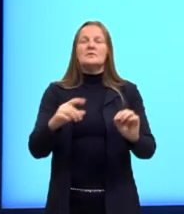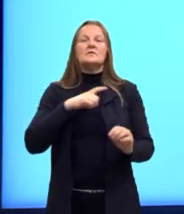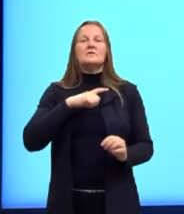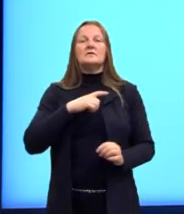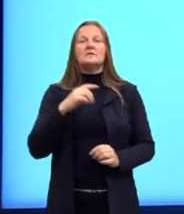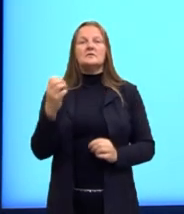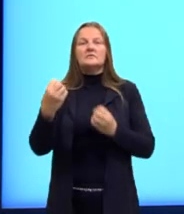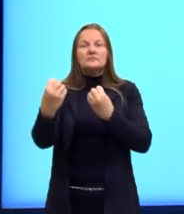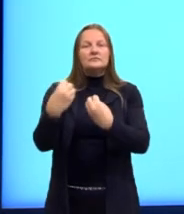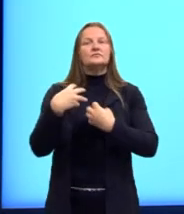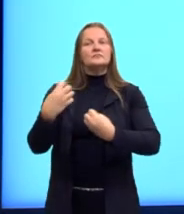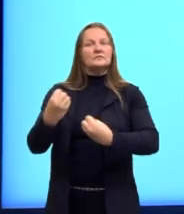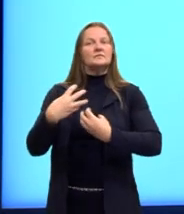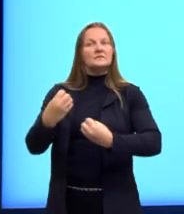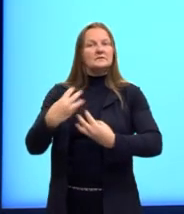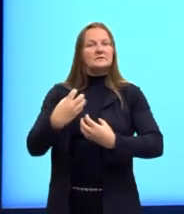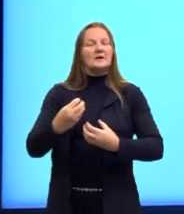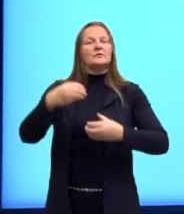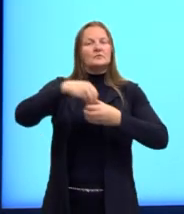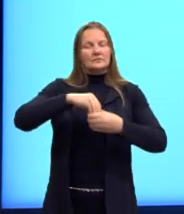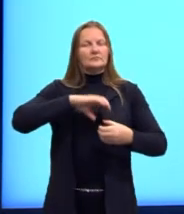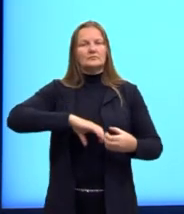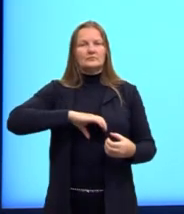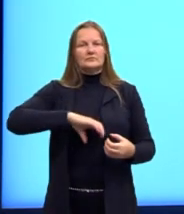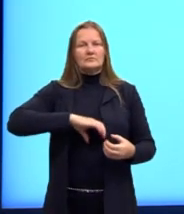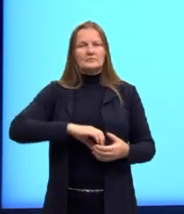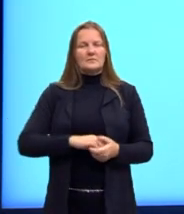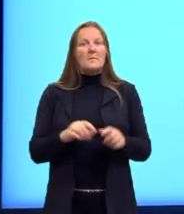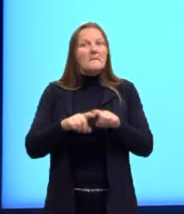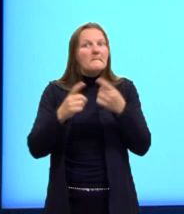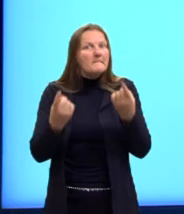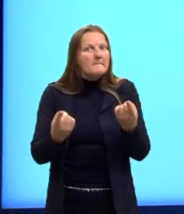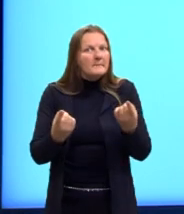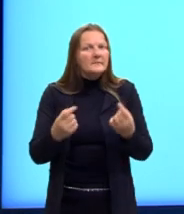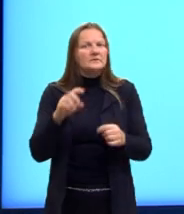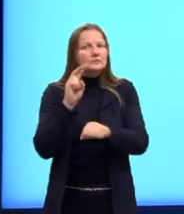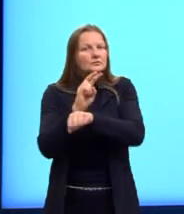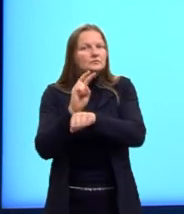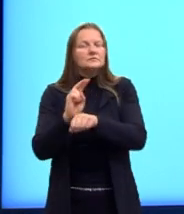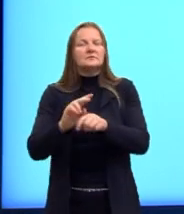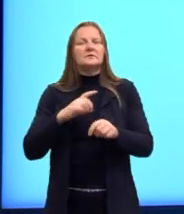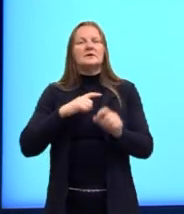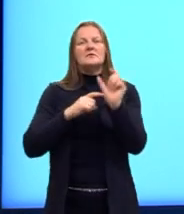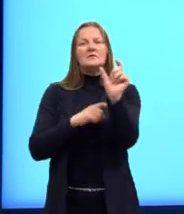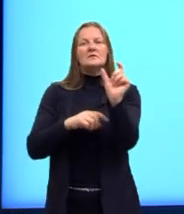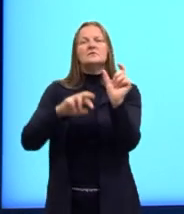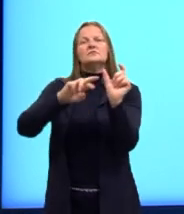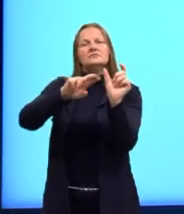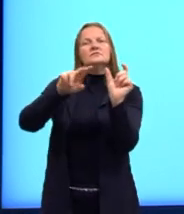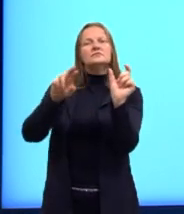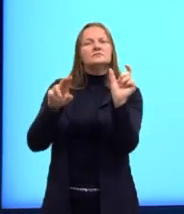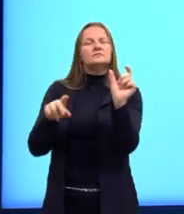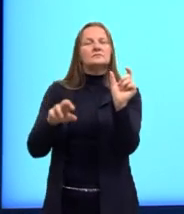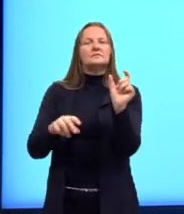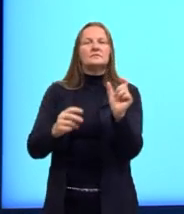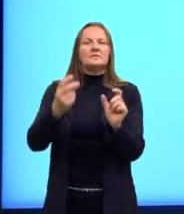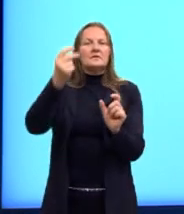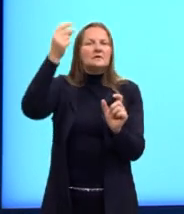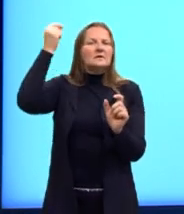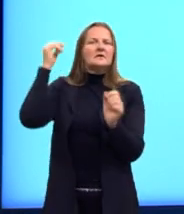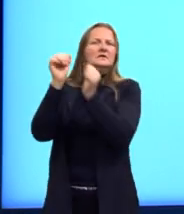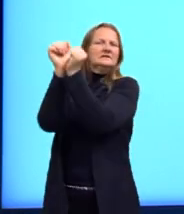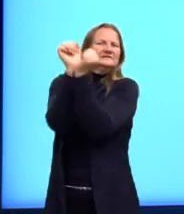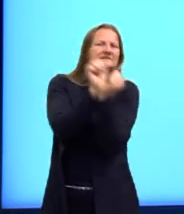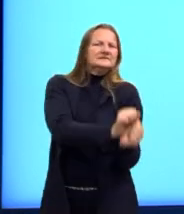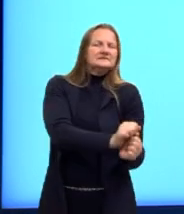a gente ensinados dentro da nossa língua portuguesa a gente tem outros diversos termos derivados do passado escravagista do